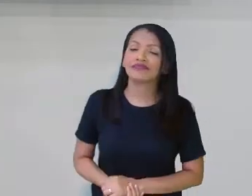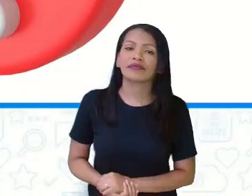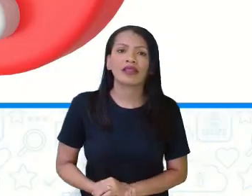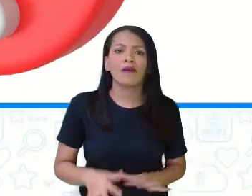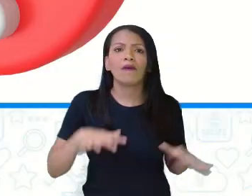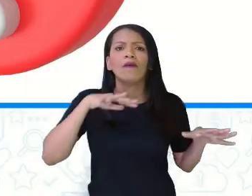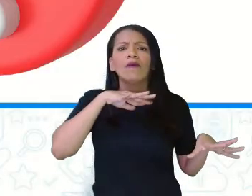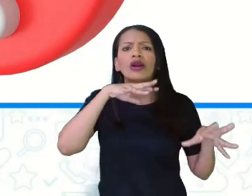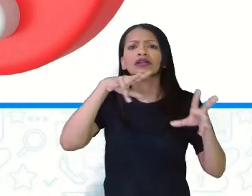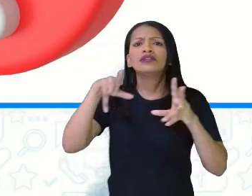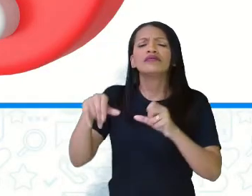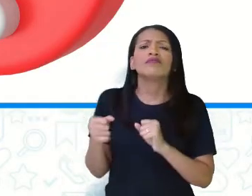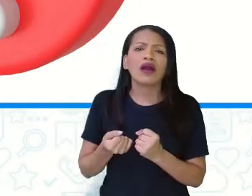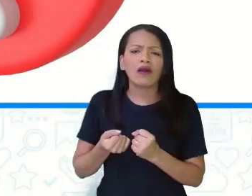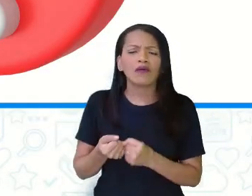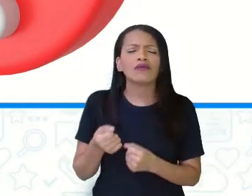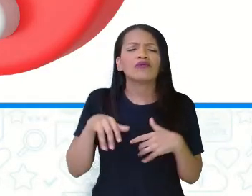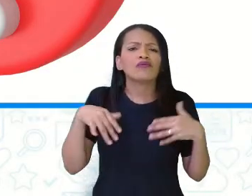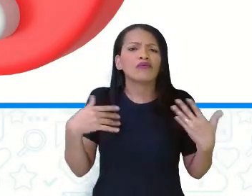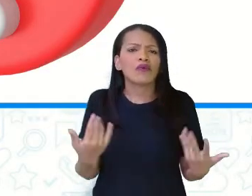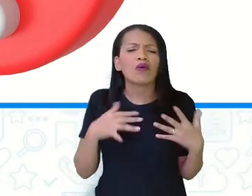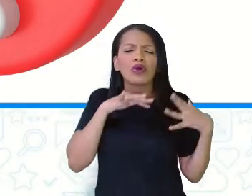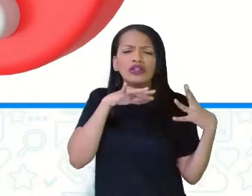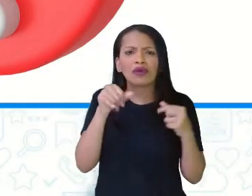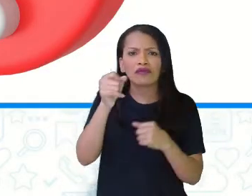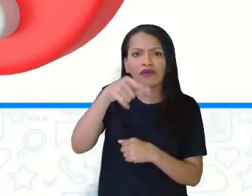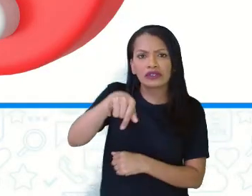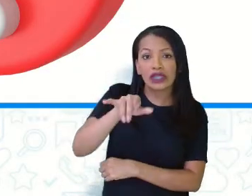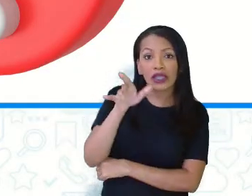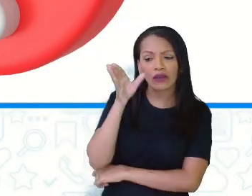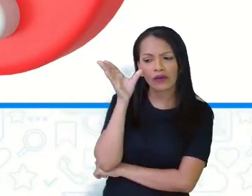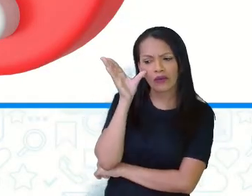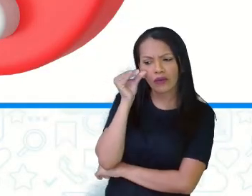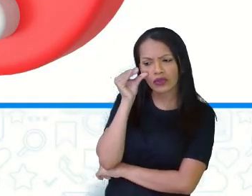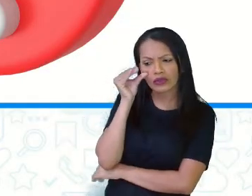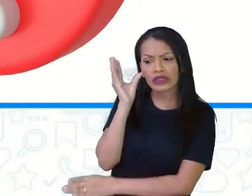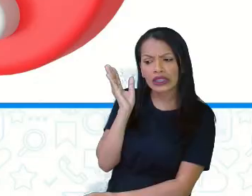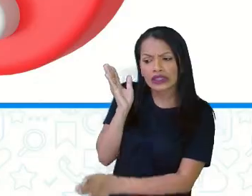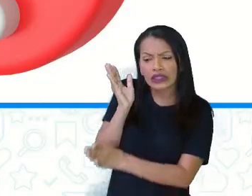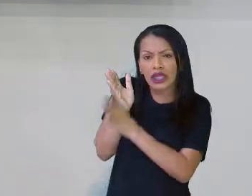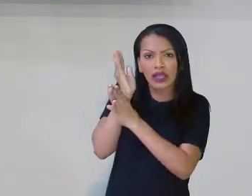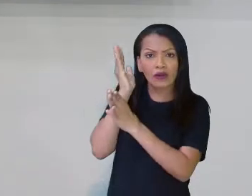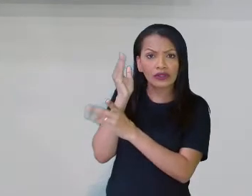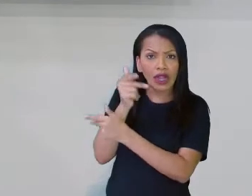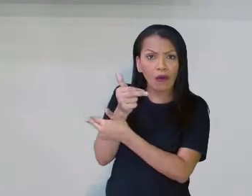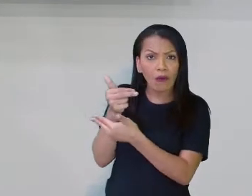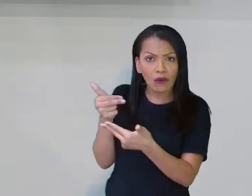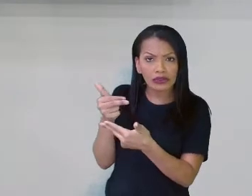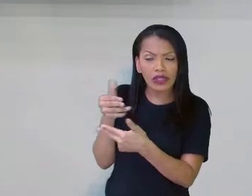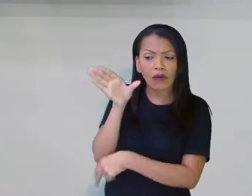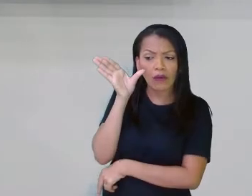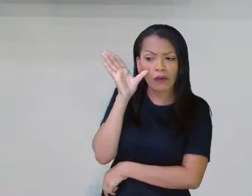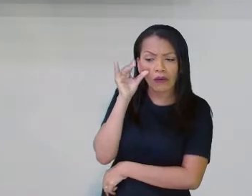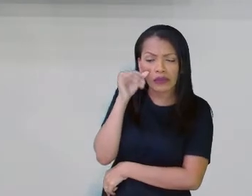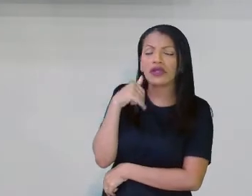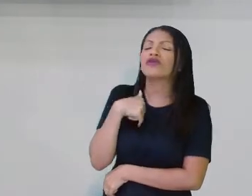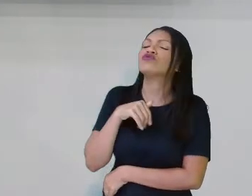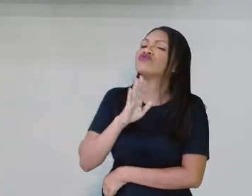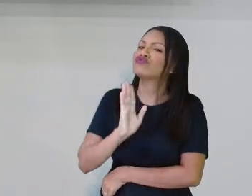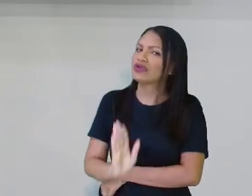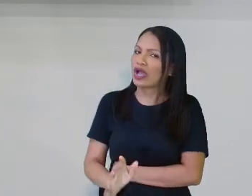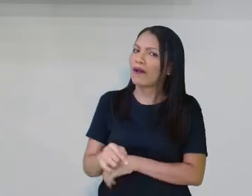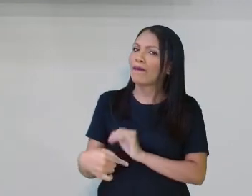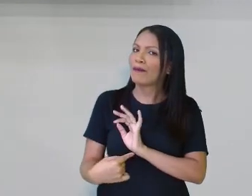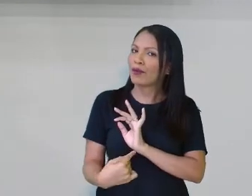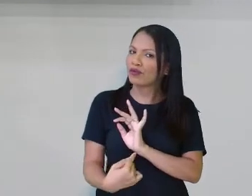seria o animal que vocês teriam curiosidade de descobrir mais alguma coisa sobre ele? Eu já trouxe bastante sobre o